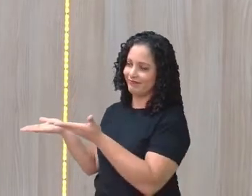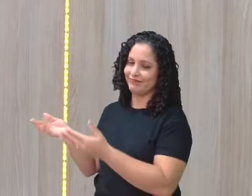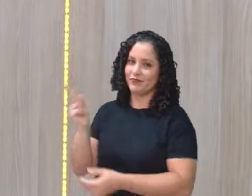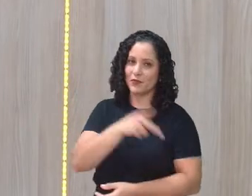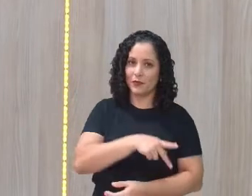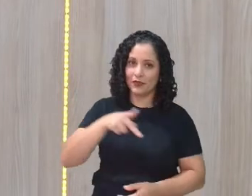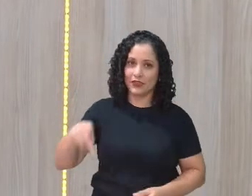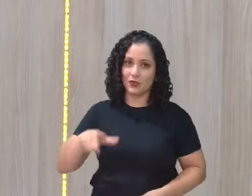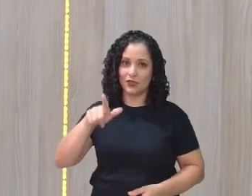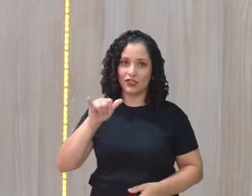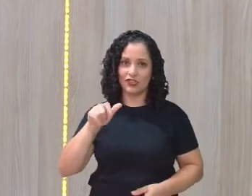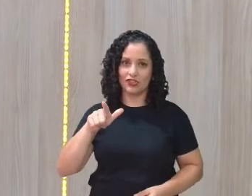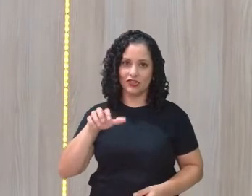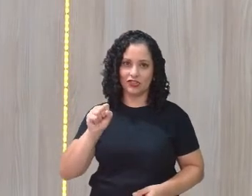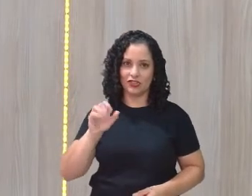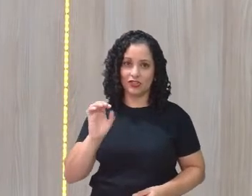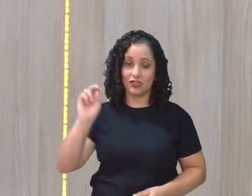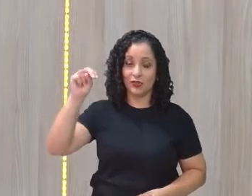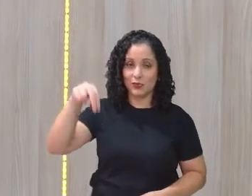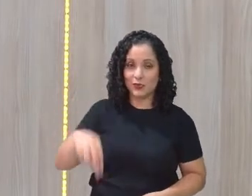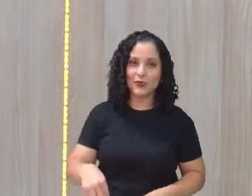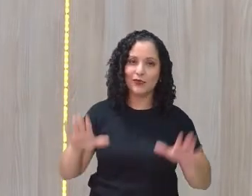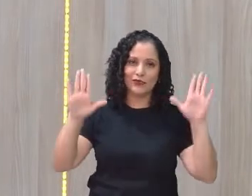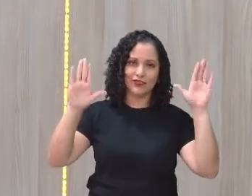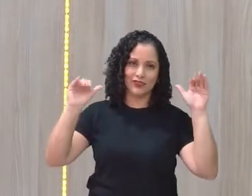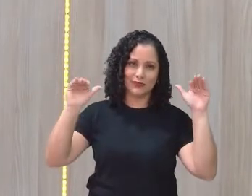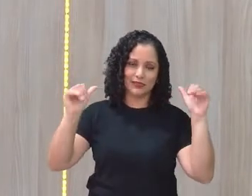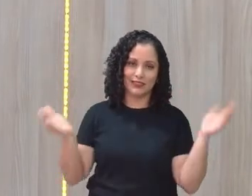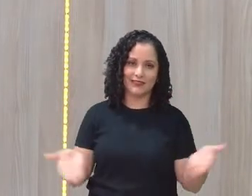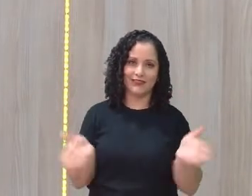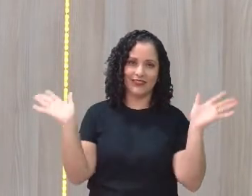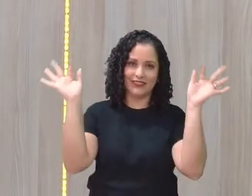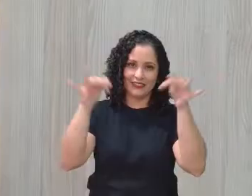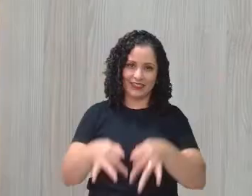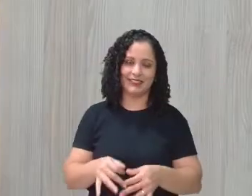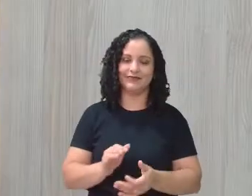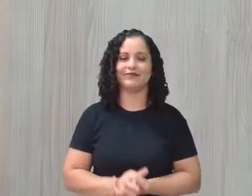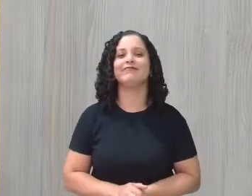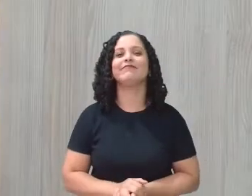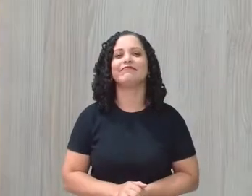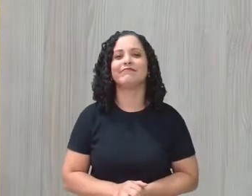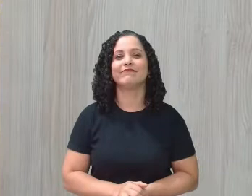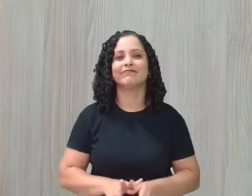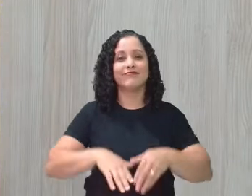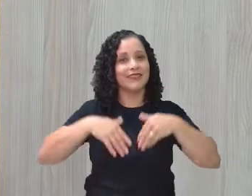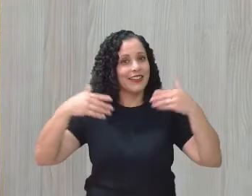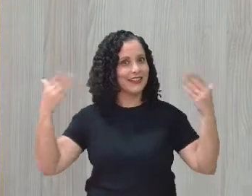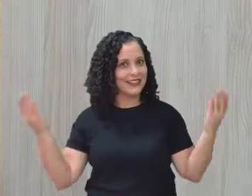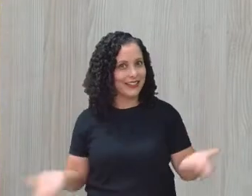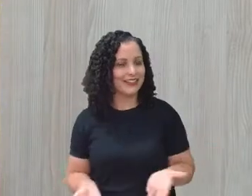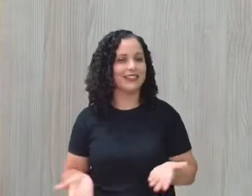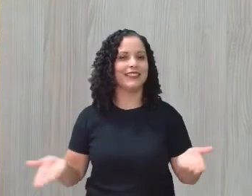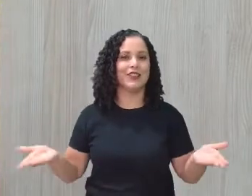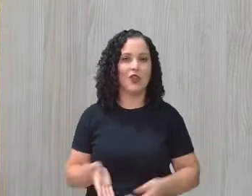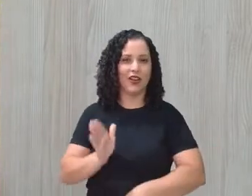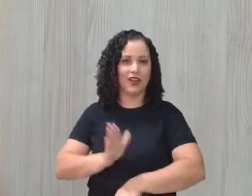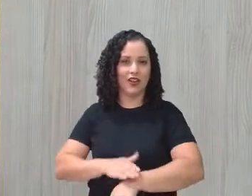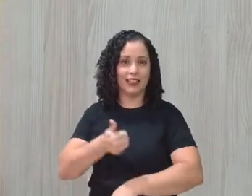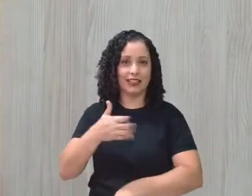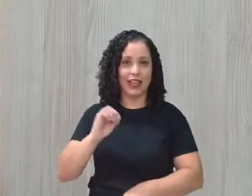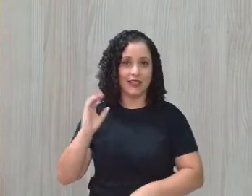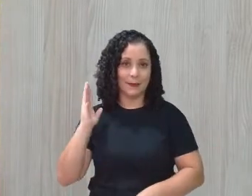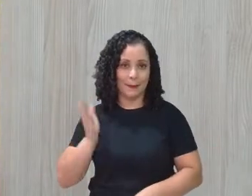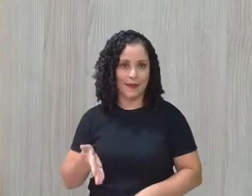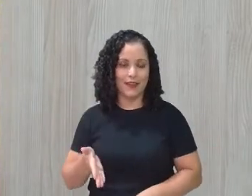bola para o professor Gilson se despedir, que a gente já está chegando ao fim. É isso aí, Billy Paul, 10h30 na capital